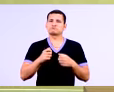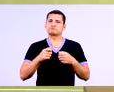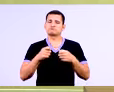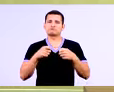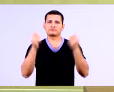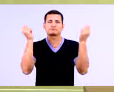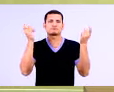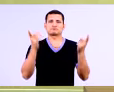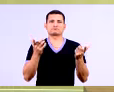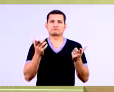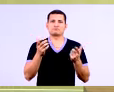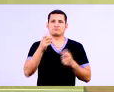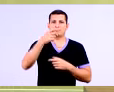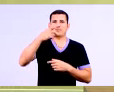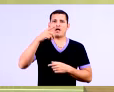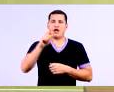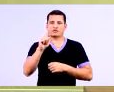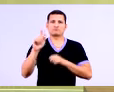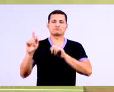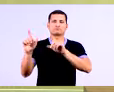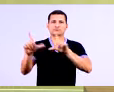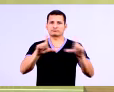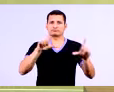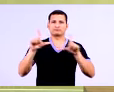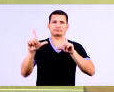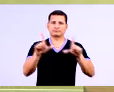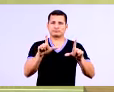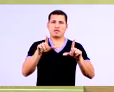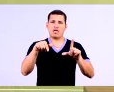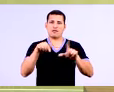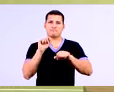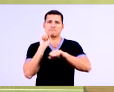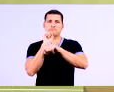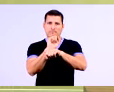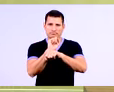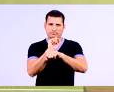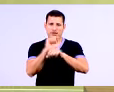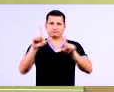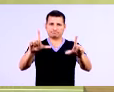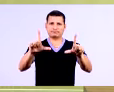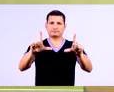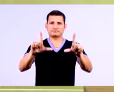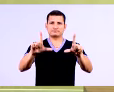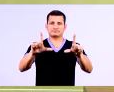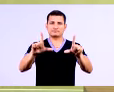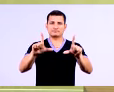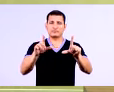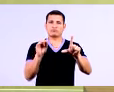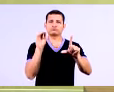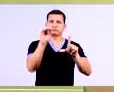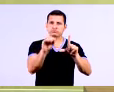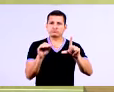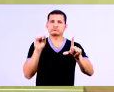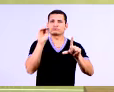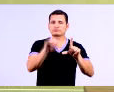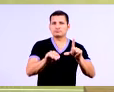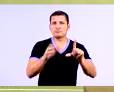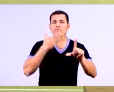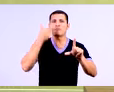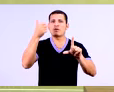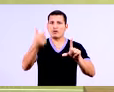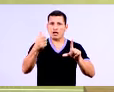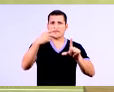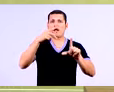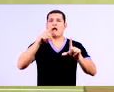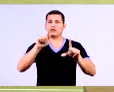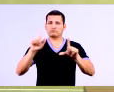interativas, né? O HTML ele permite a construção de uma página estática. E aí, para a gente adicionar funcionalidades, aprimorar a nossa página